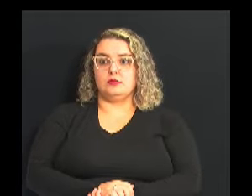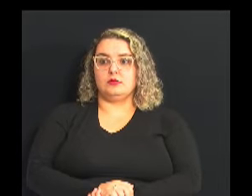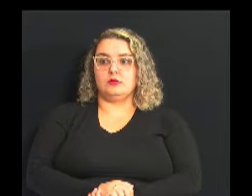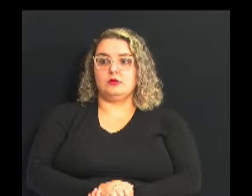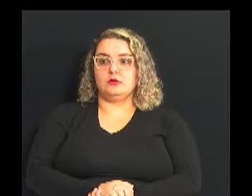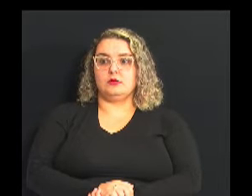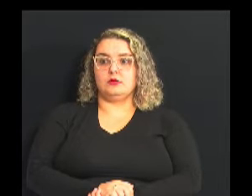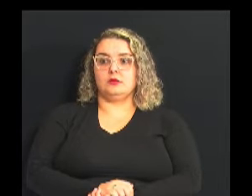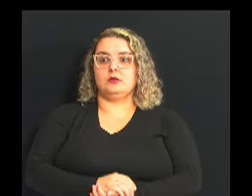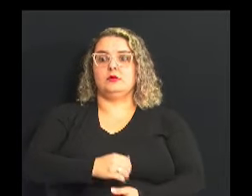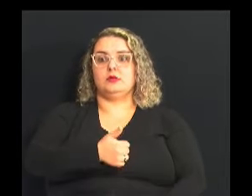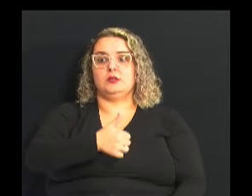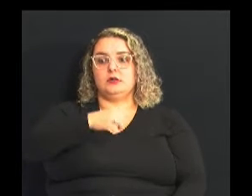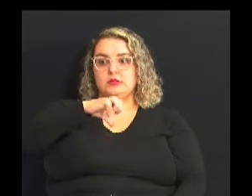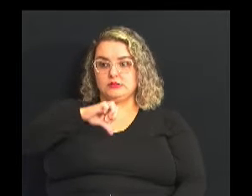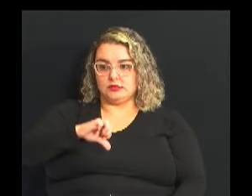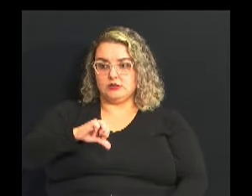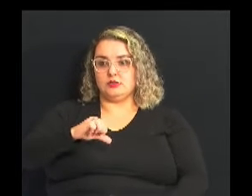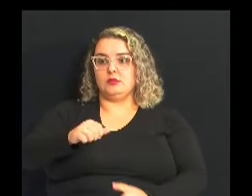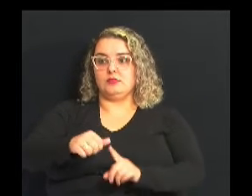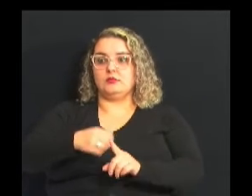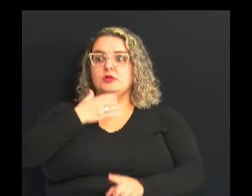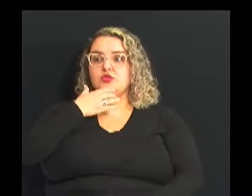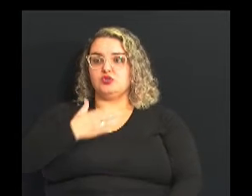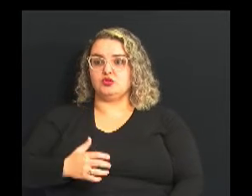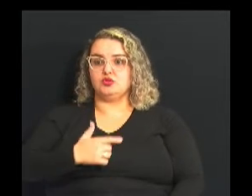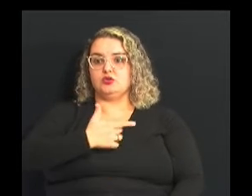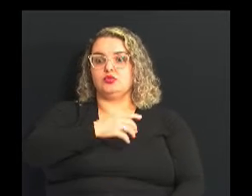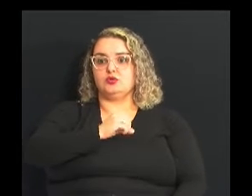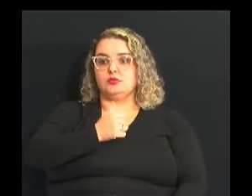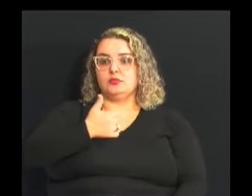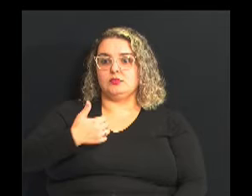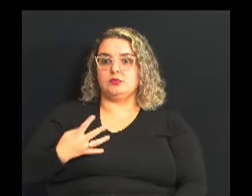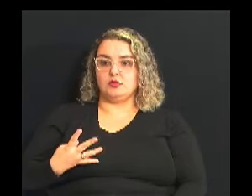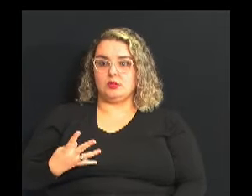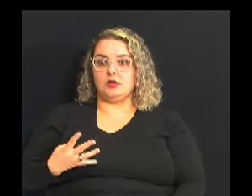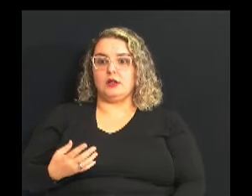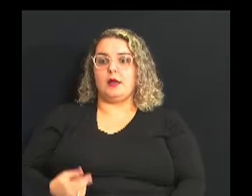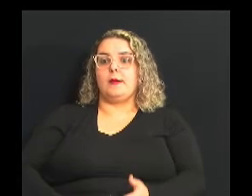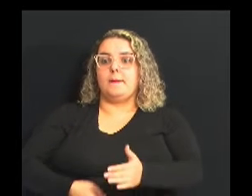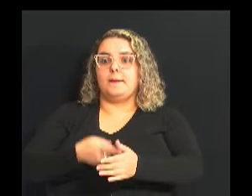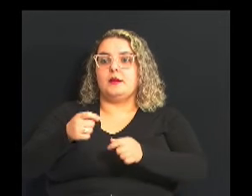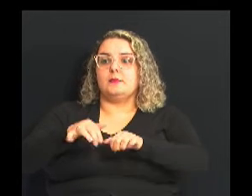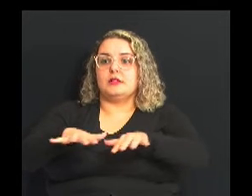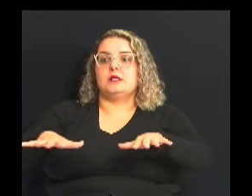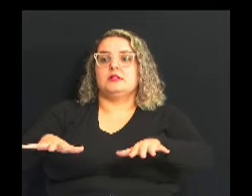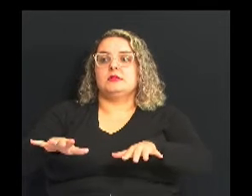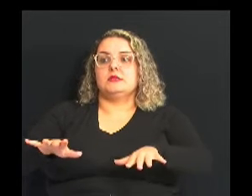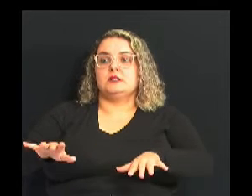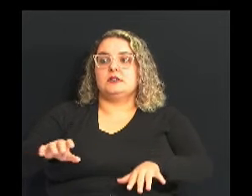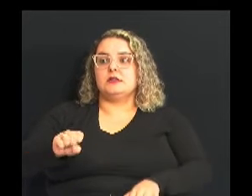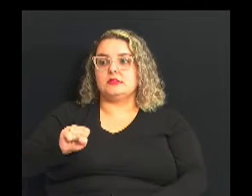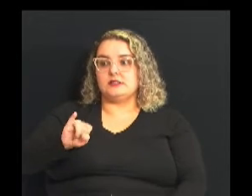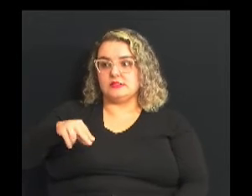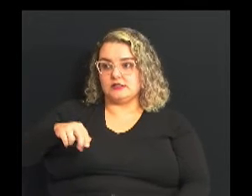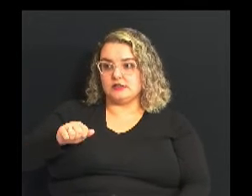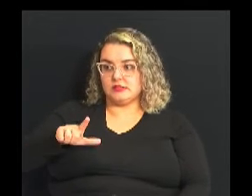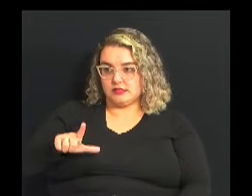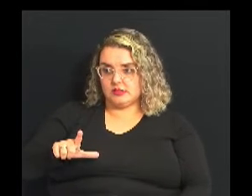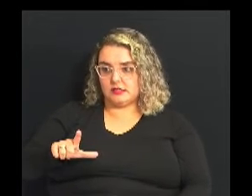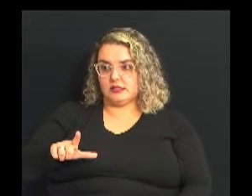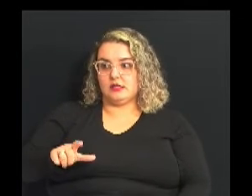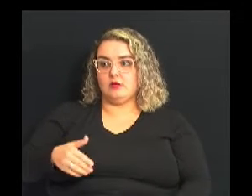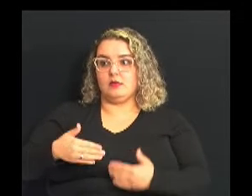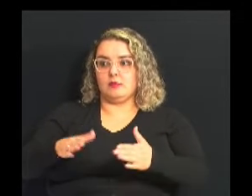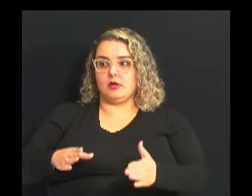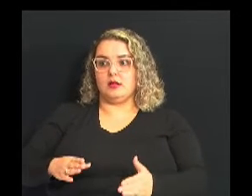em 19 de dezembro de 2014, nós fizemos a primeira transmissão em sinal aberto, na época o HF 61.3,